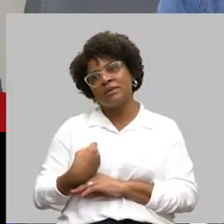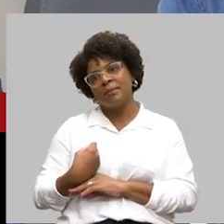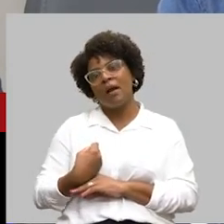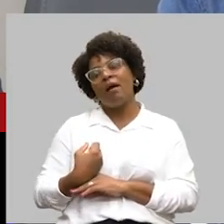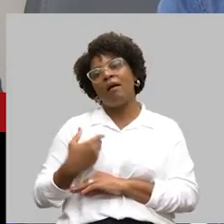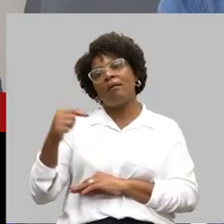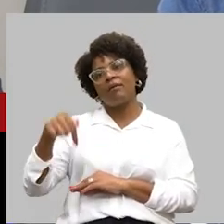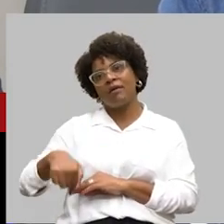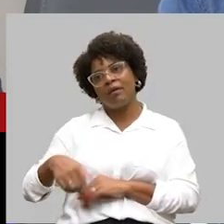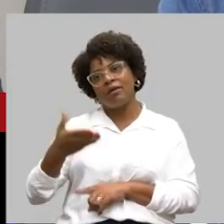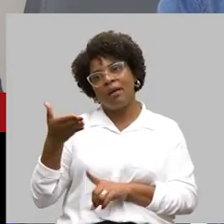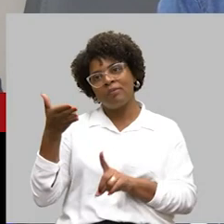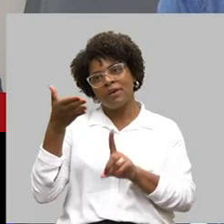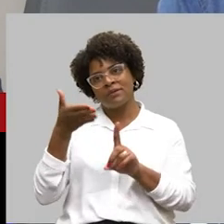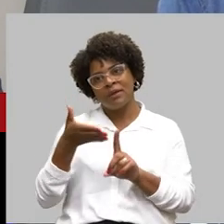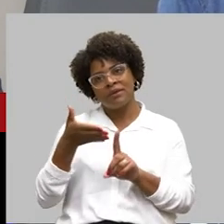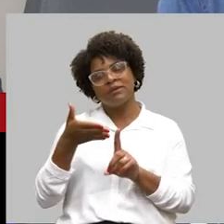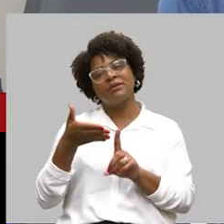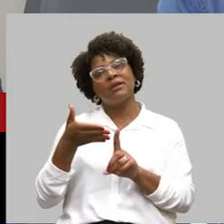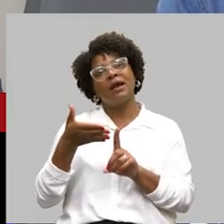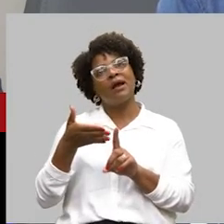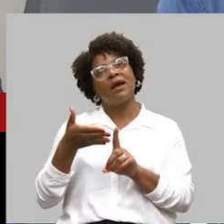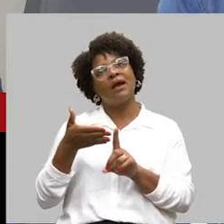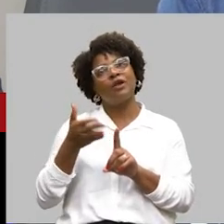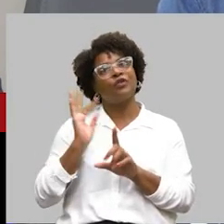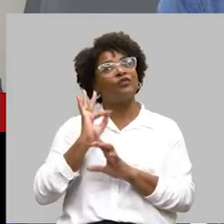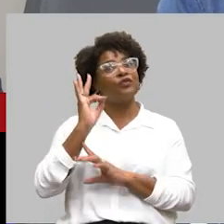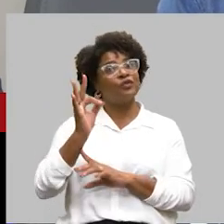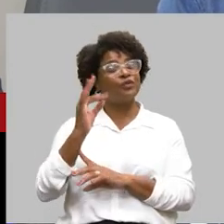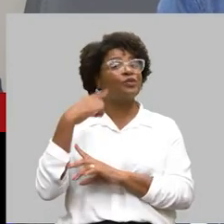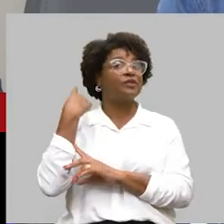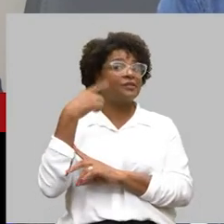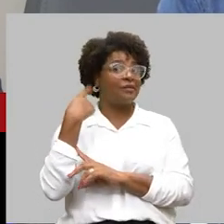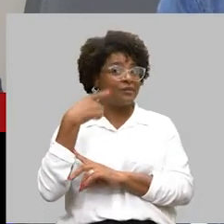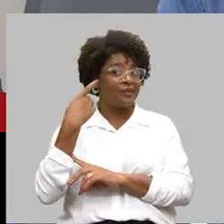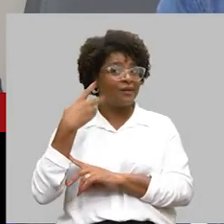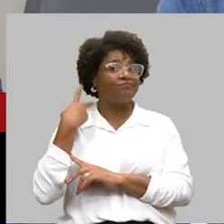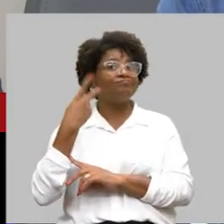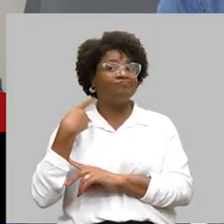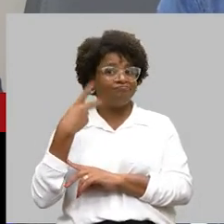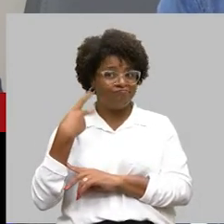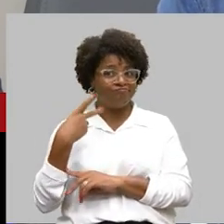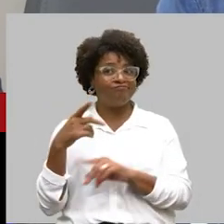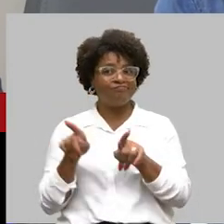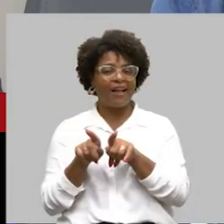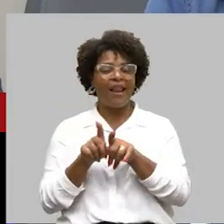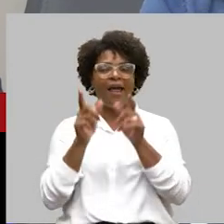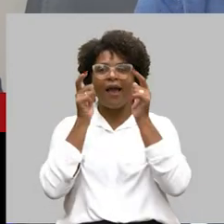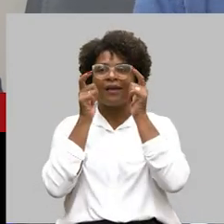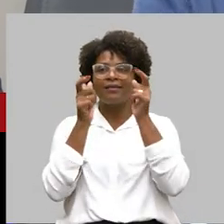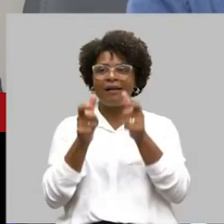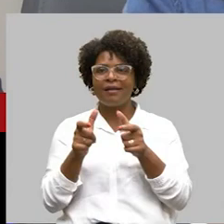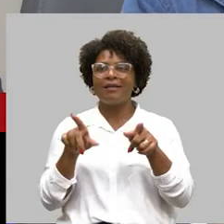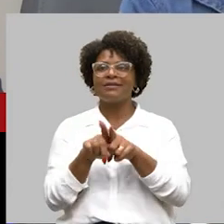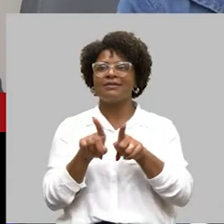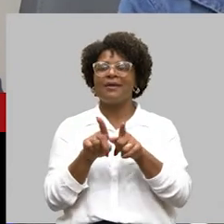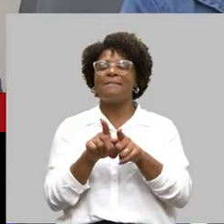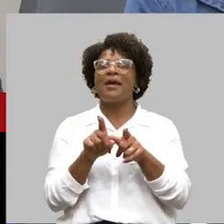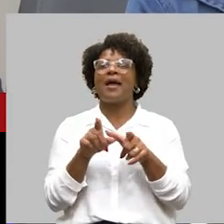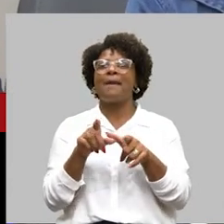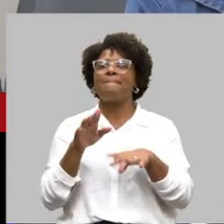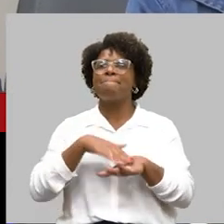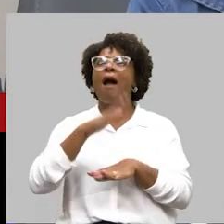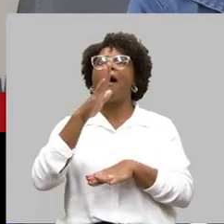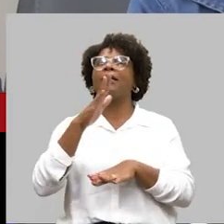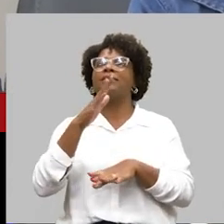representando quem Sá possíveis deputados vereadores e ter esse interesse maior em realmente participar da política